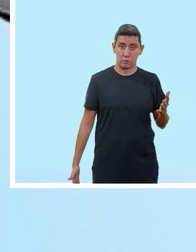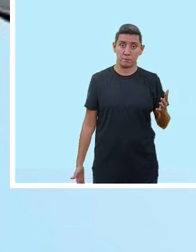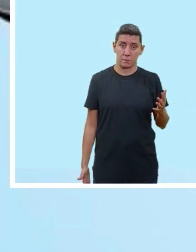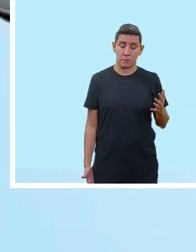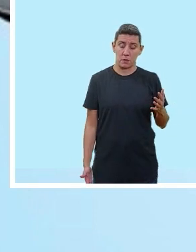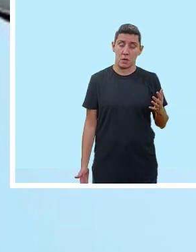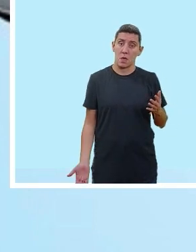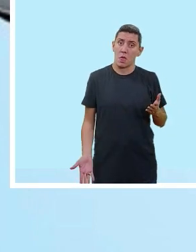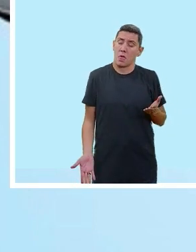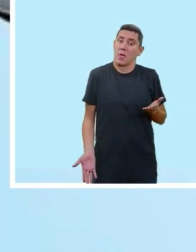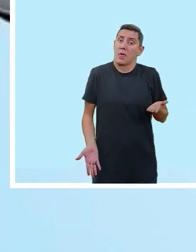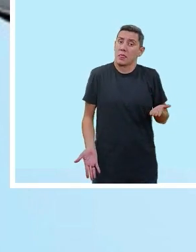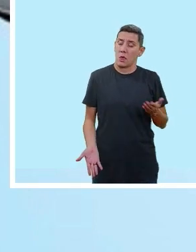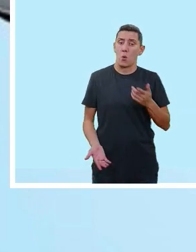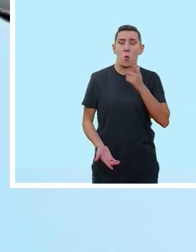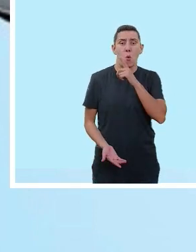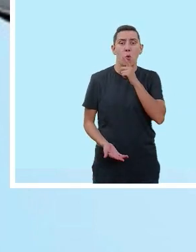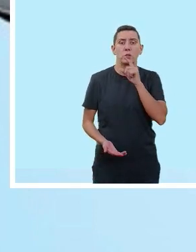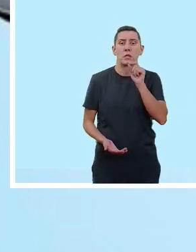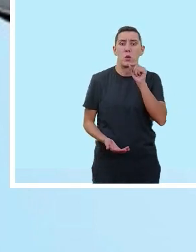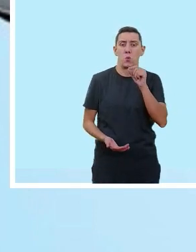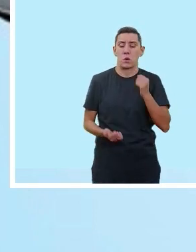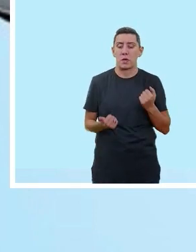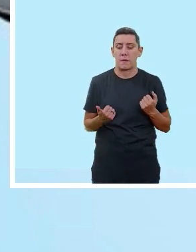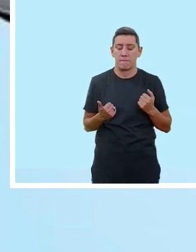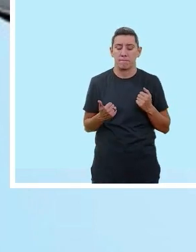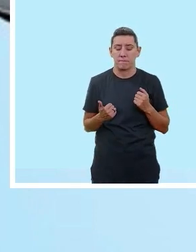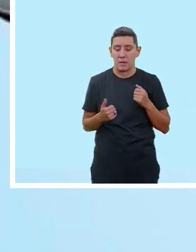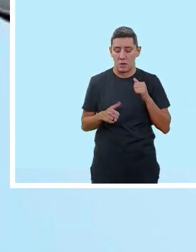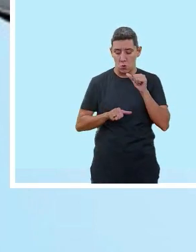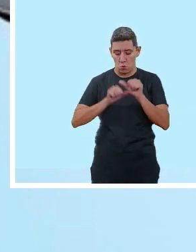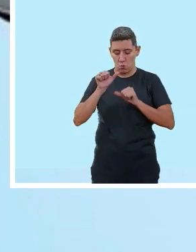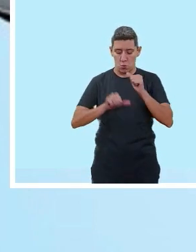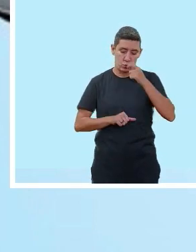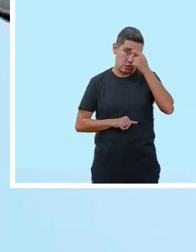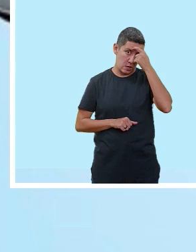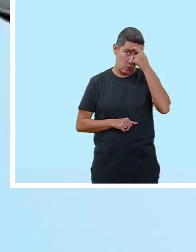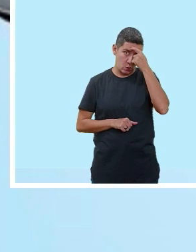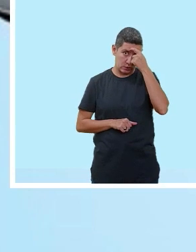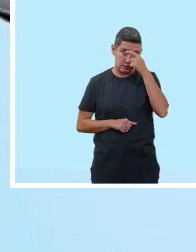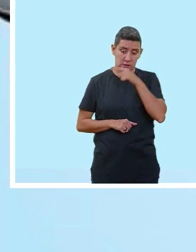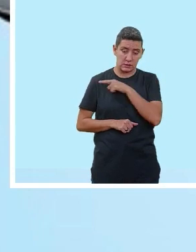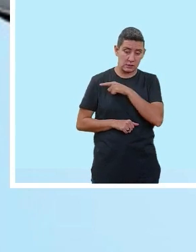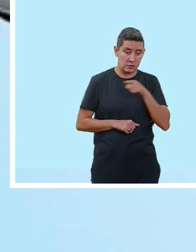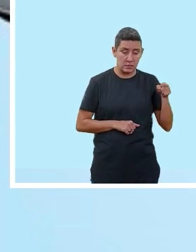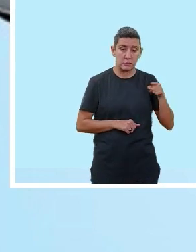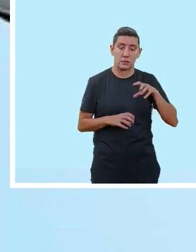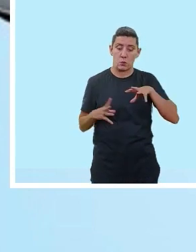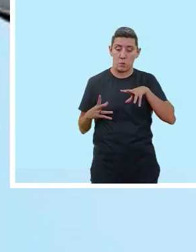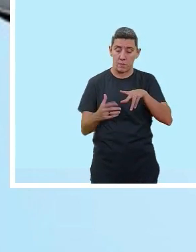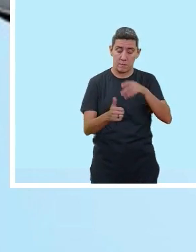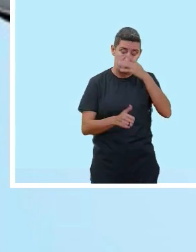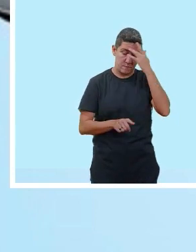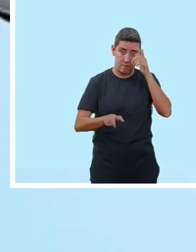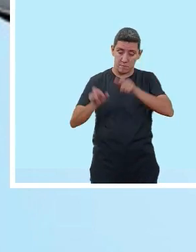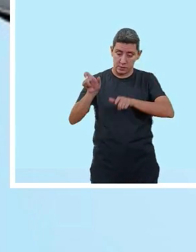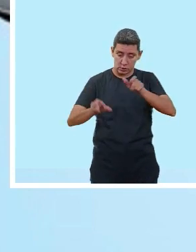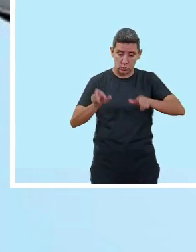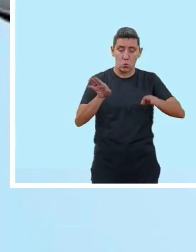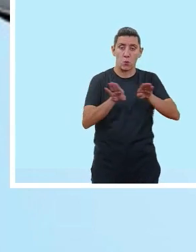grande revolução na forma como a energia é gerada, utilizada e também